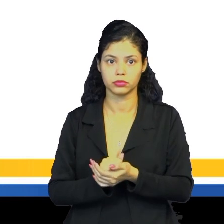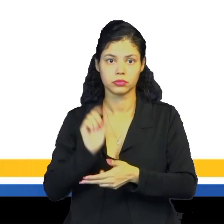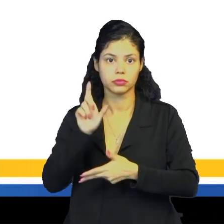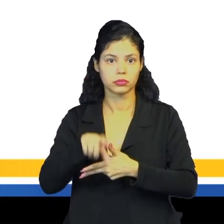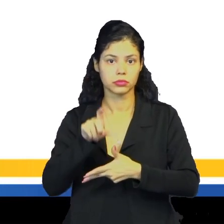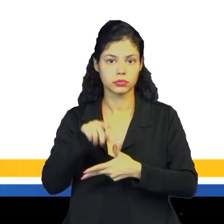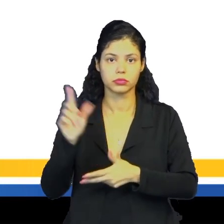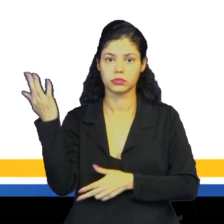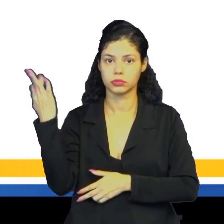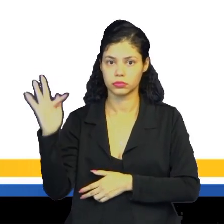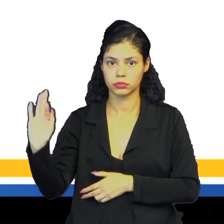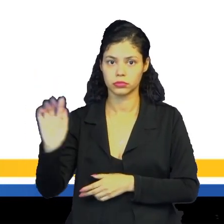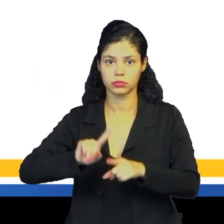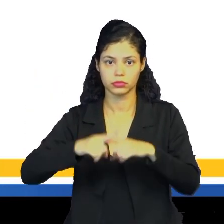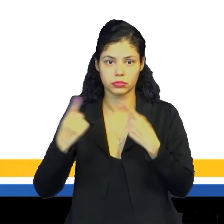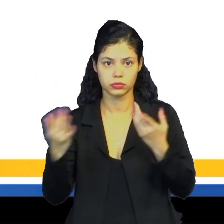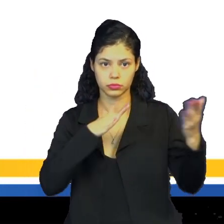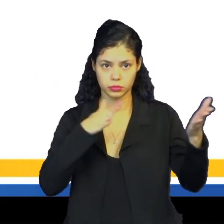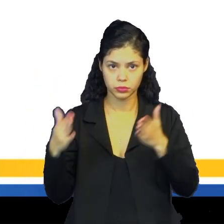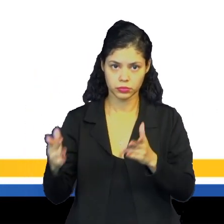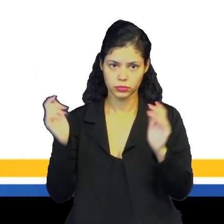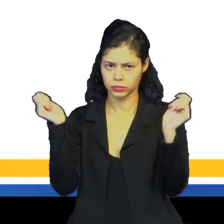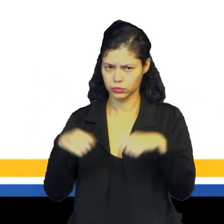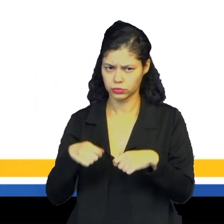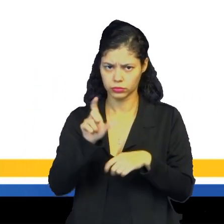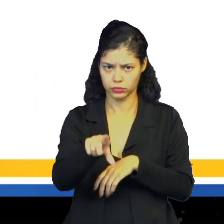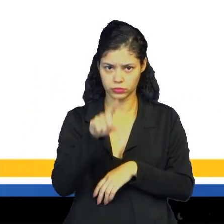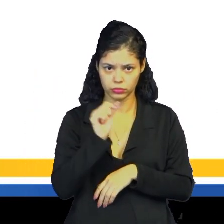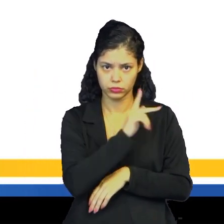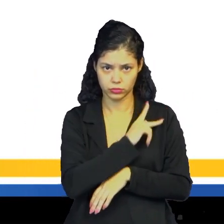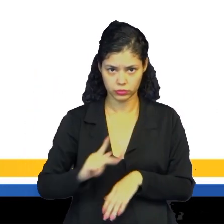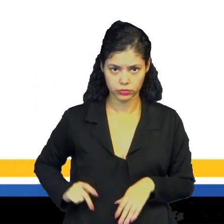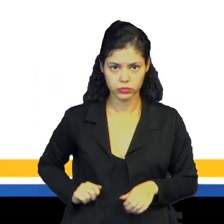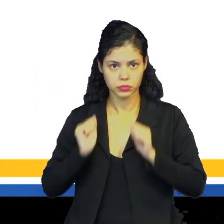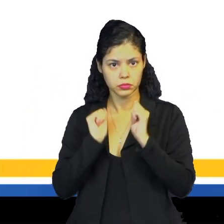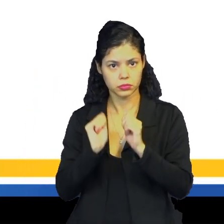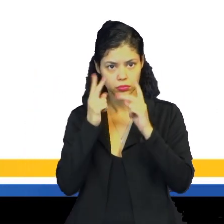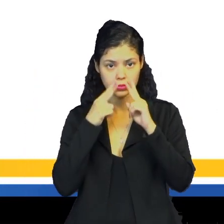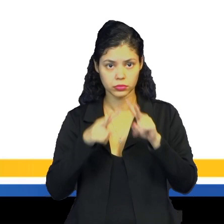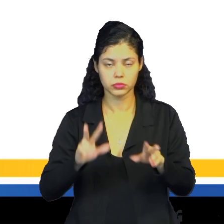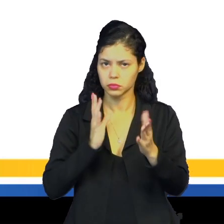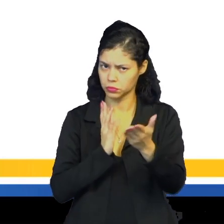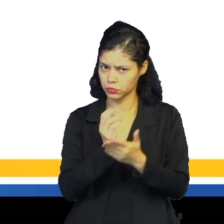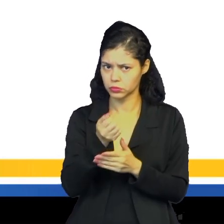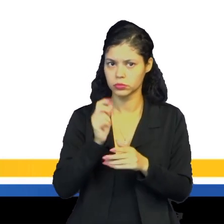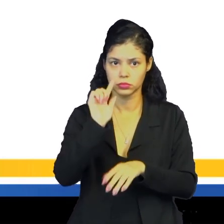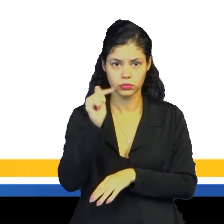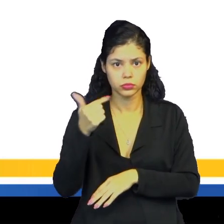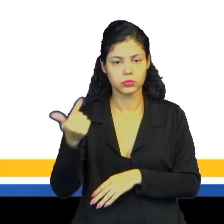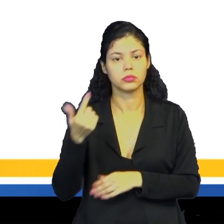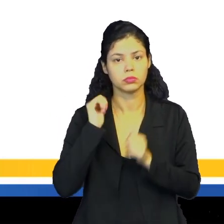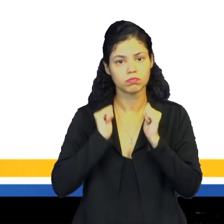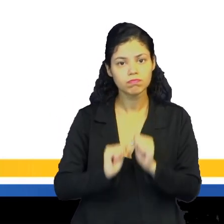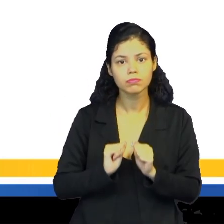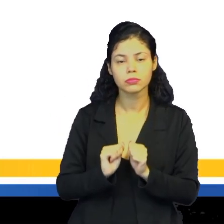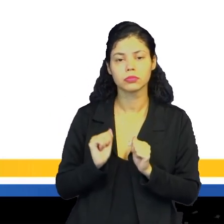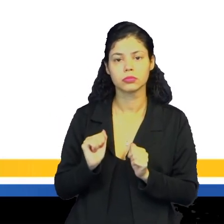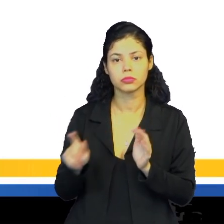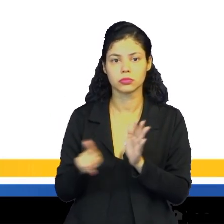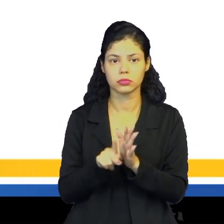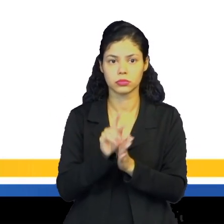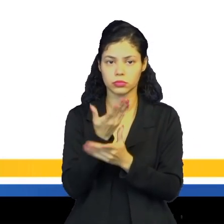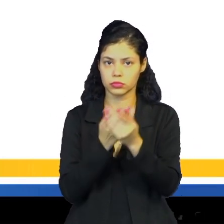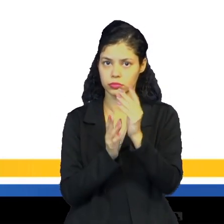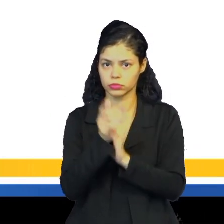Federal. Mas, se por um lado a possibilidade de escolher o presidente pode ser vista como uma conquista, por outro, esse poder se concentrava na